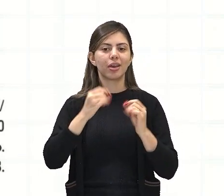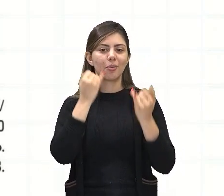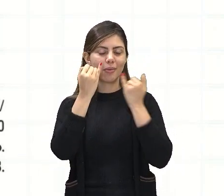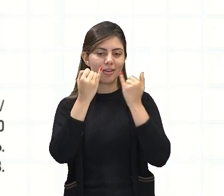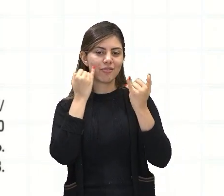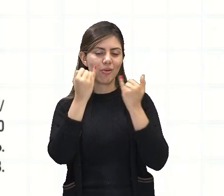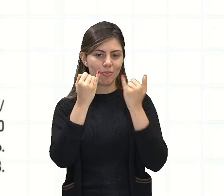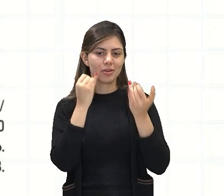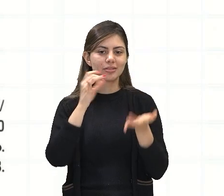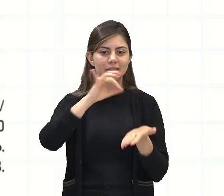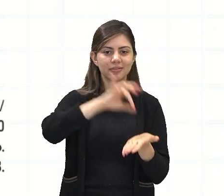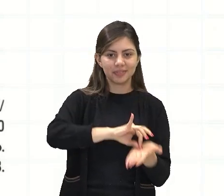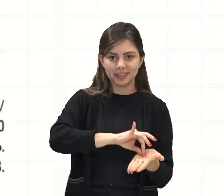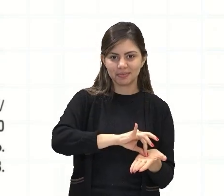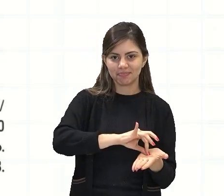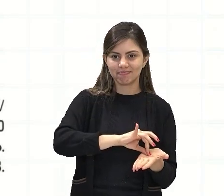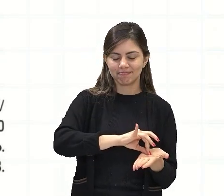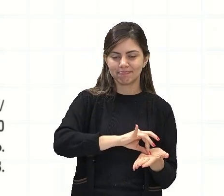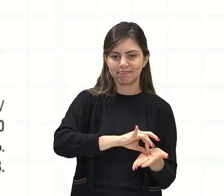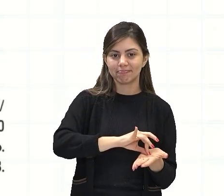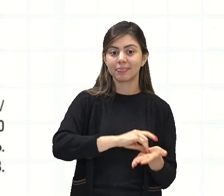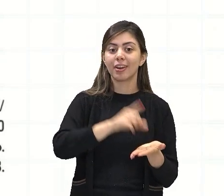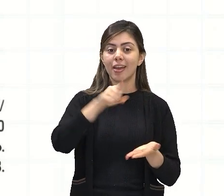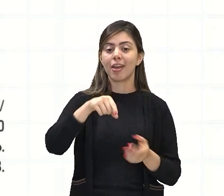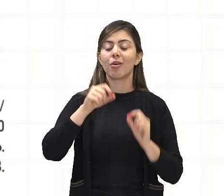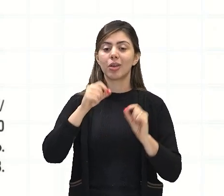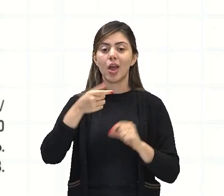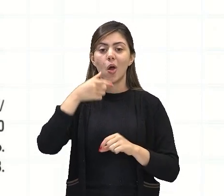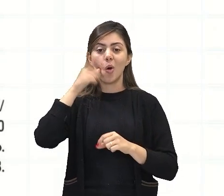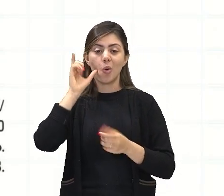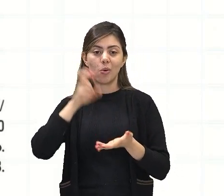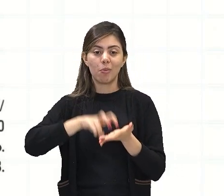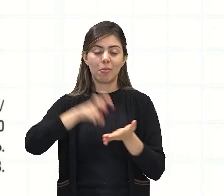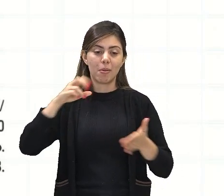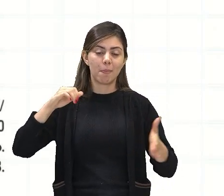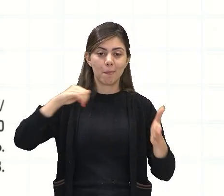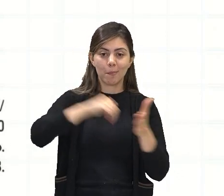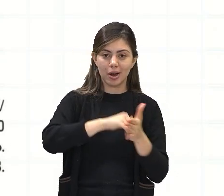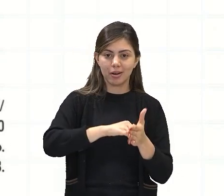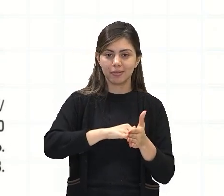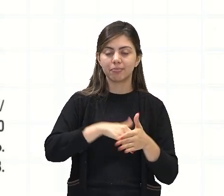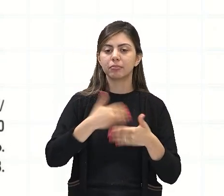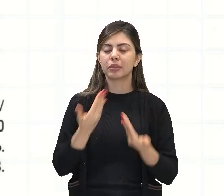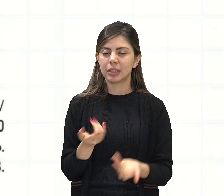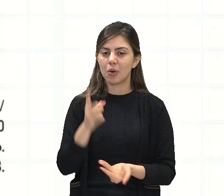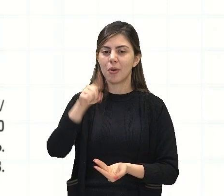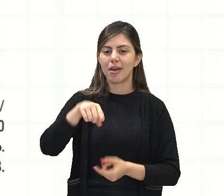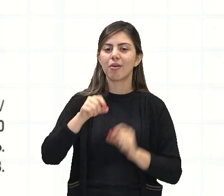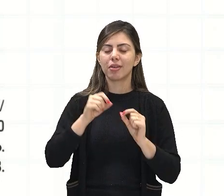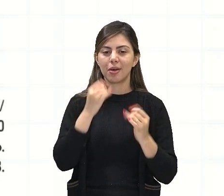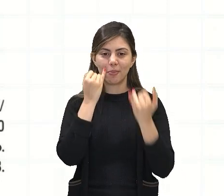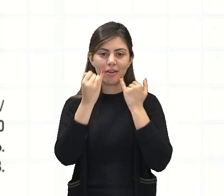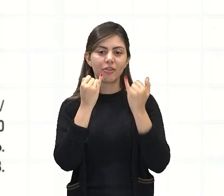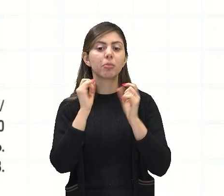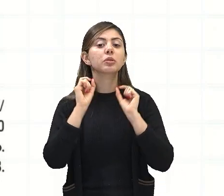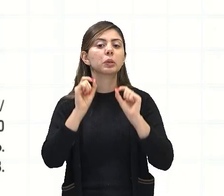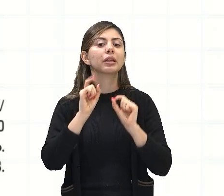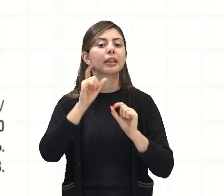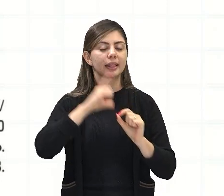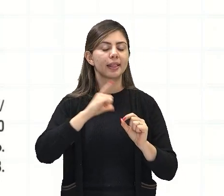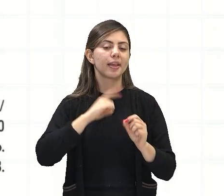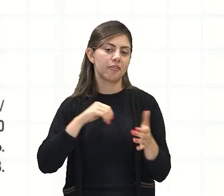um fato, viu? Um acidente ocorreu na manhã de ontem. Aqui está sendo noticiado que ocorreu um acidente.